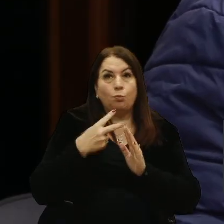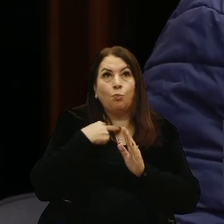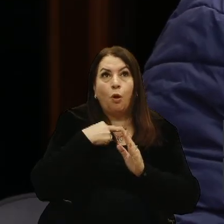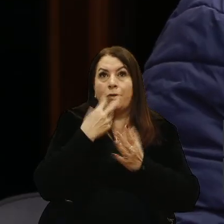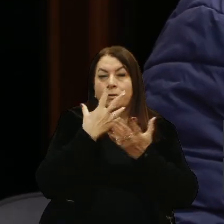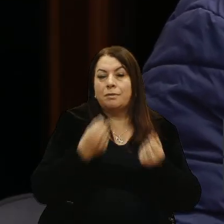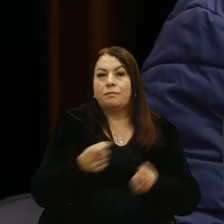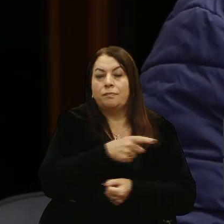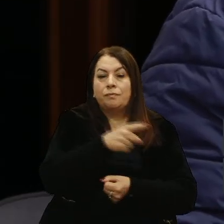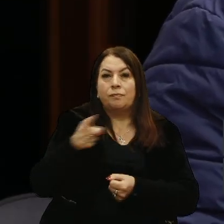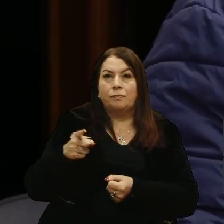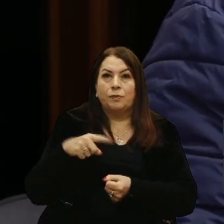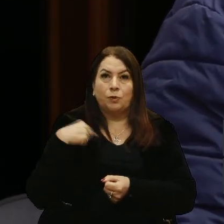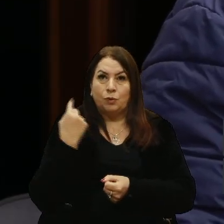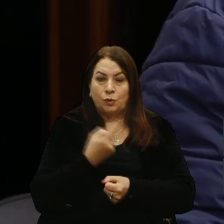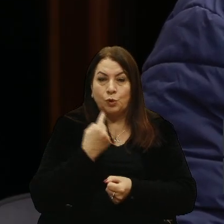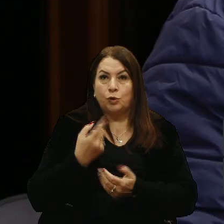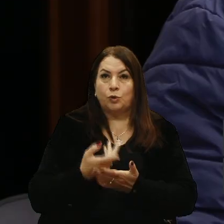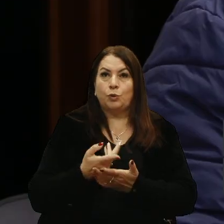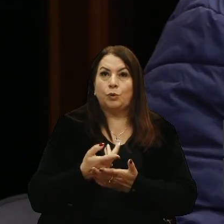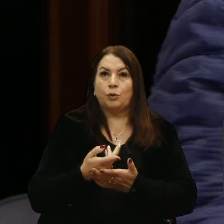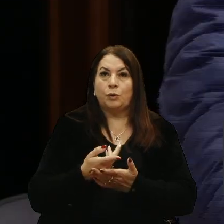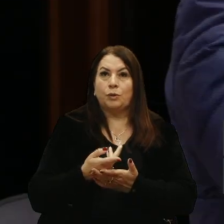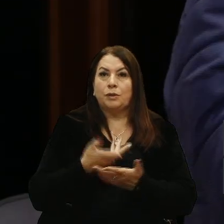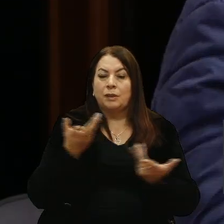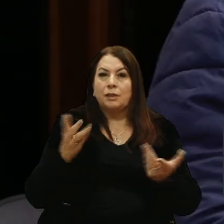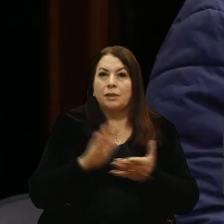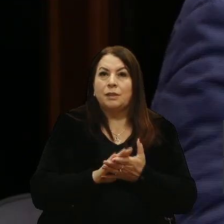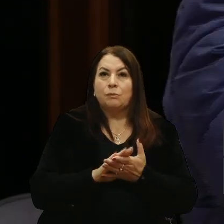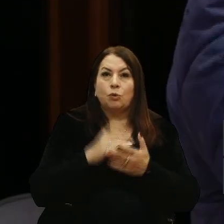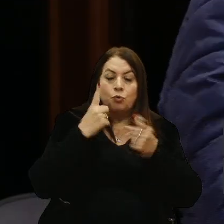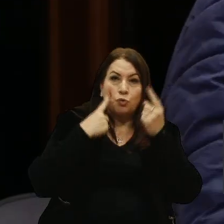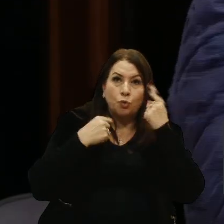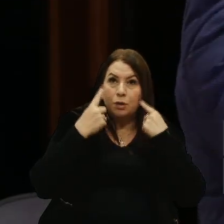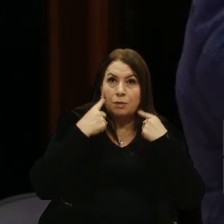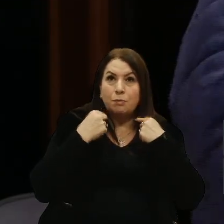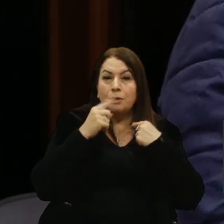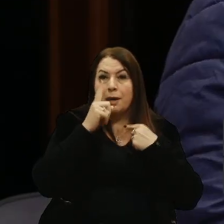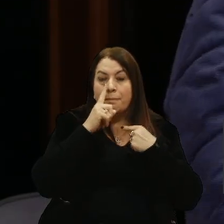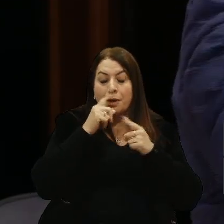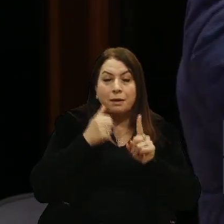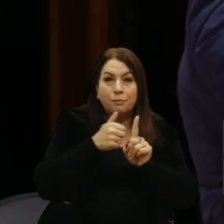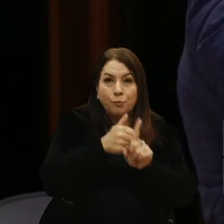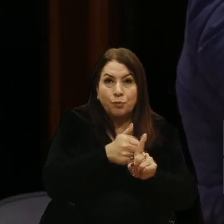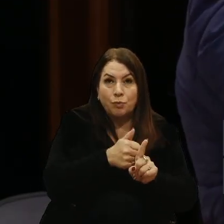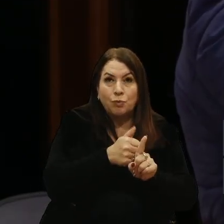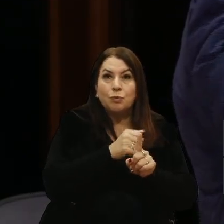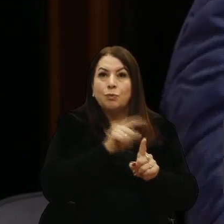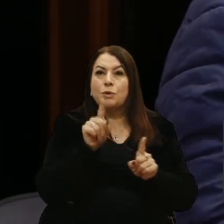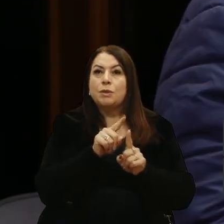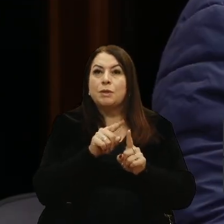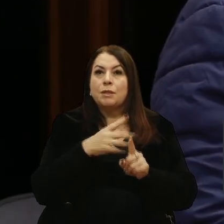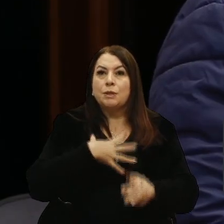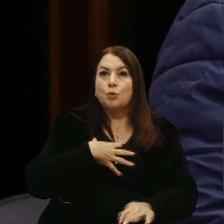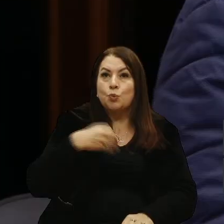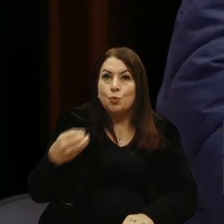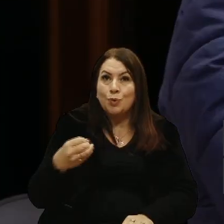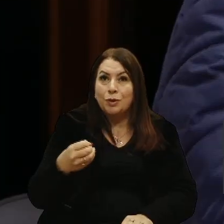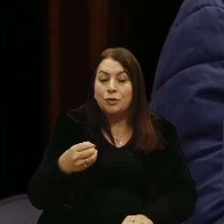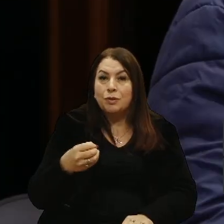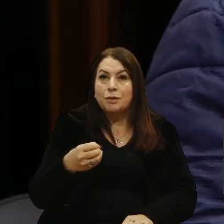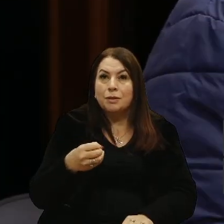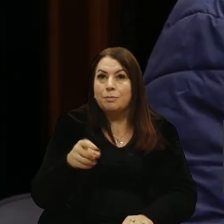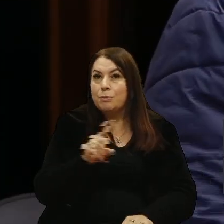inadmissível que nós nos compadecemos ou choremos uma mãe atípica que se suicida